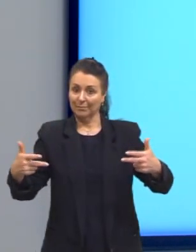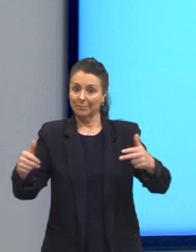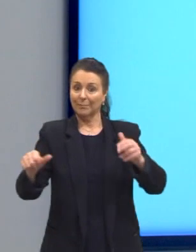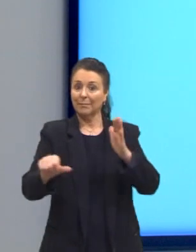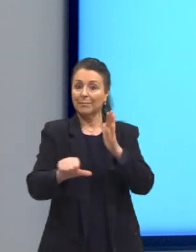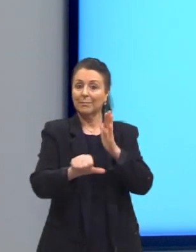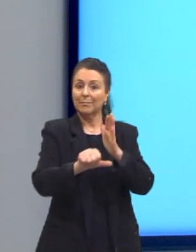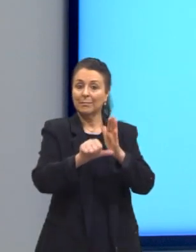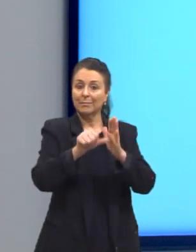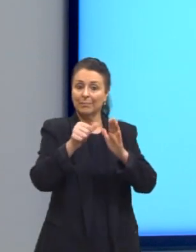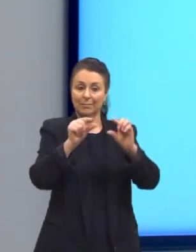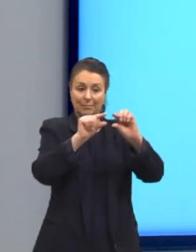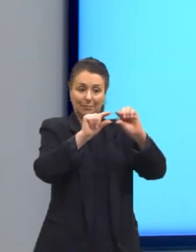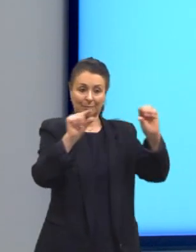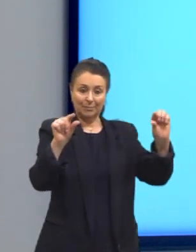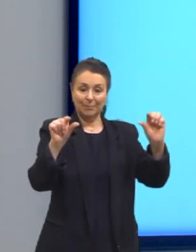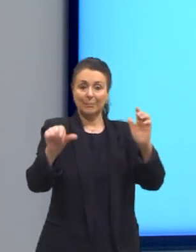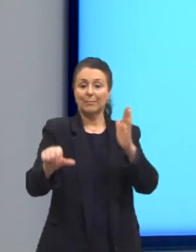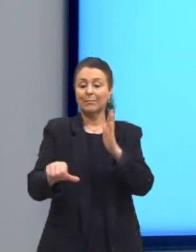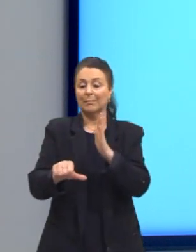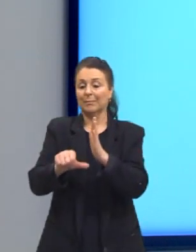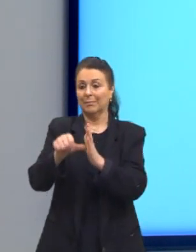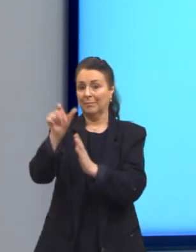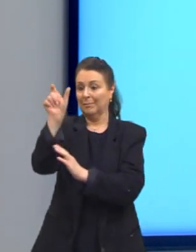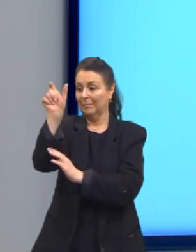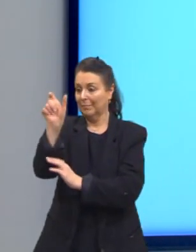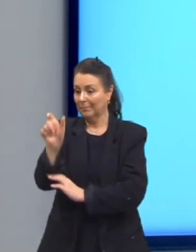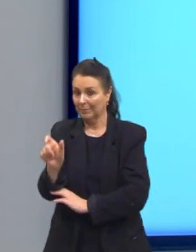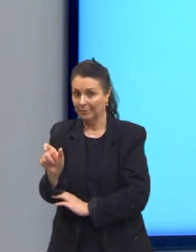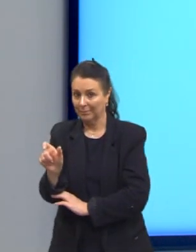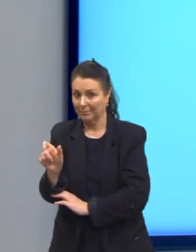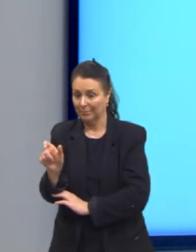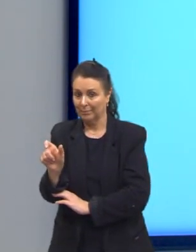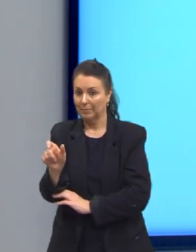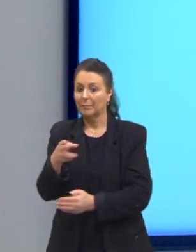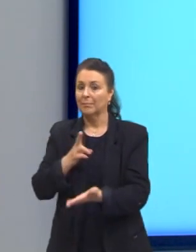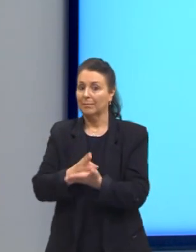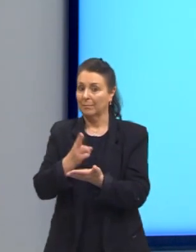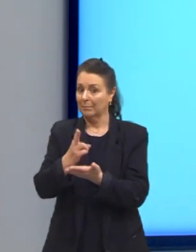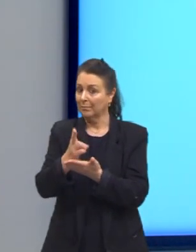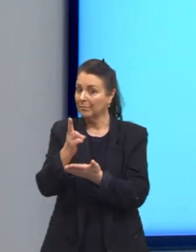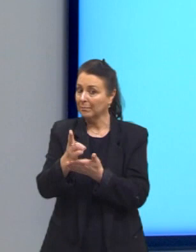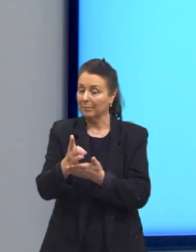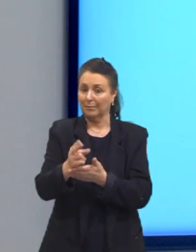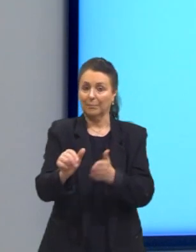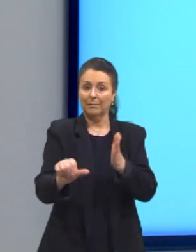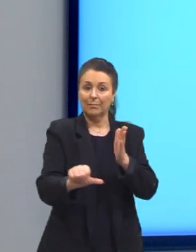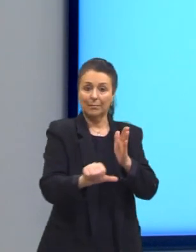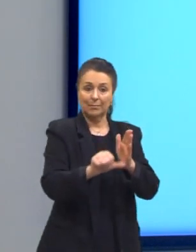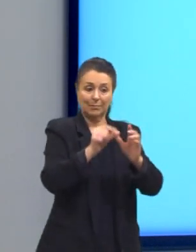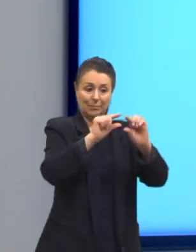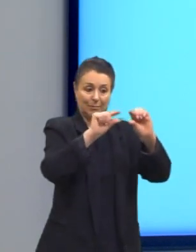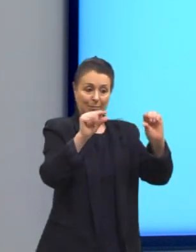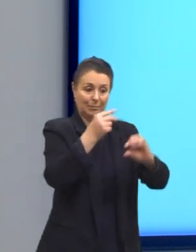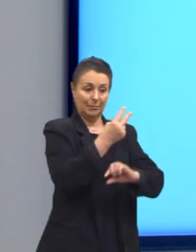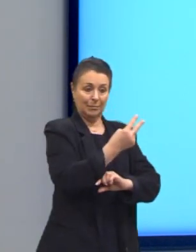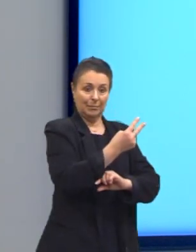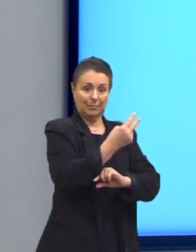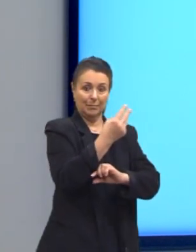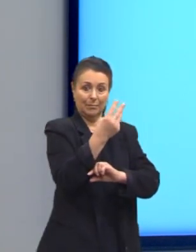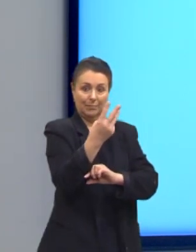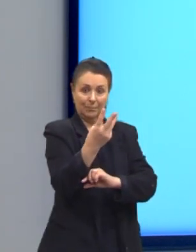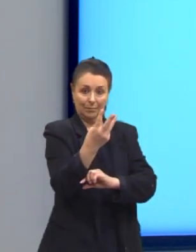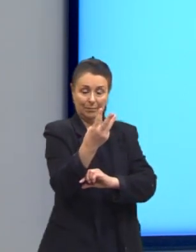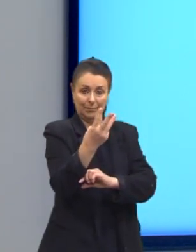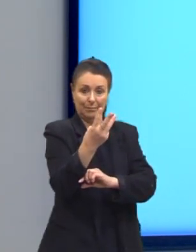linha e primeira coluna agora nós vamos manter a primeira linha da Matriz a o 2 e o 3 e